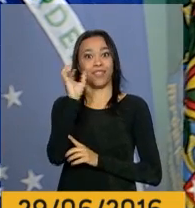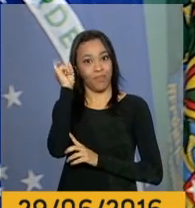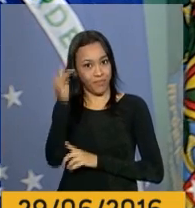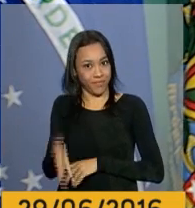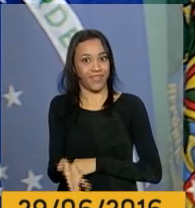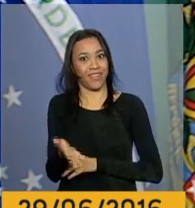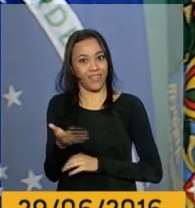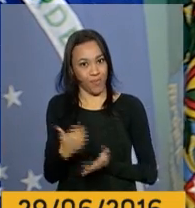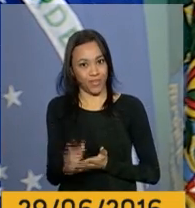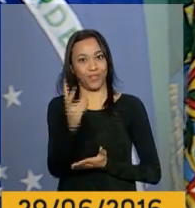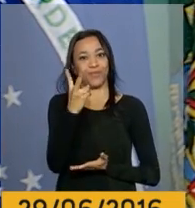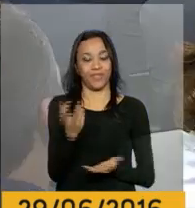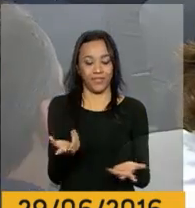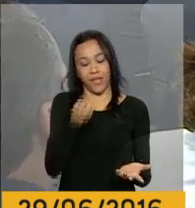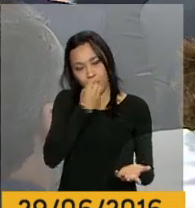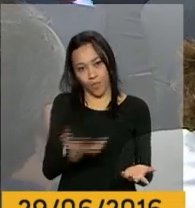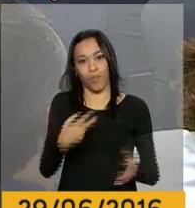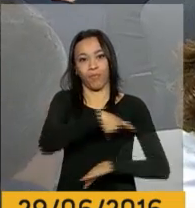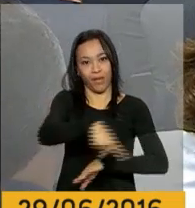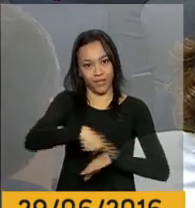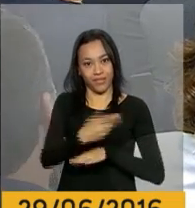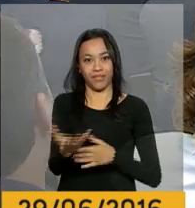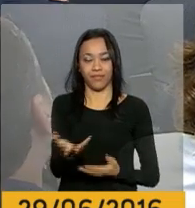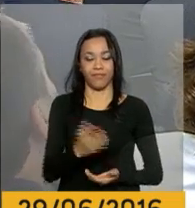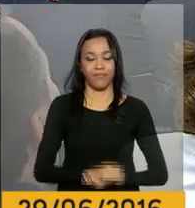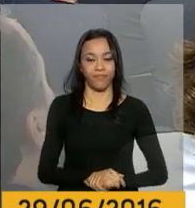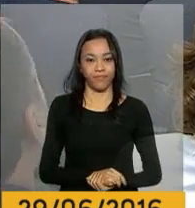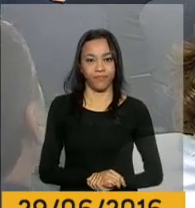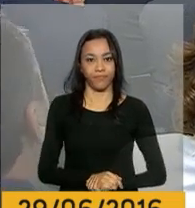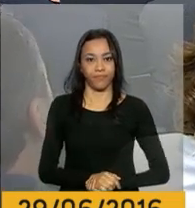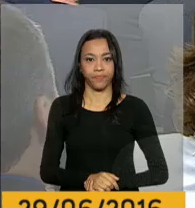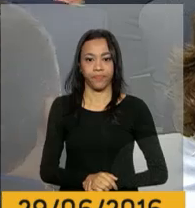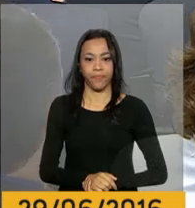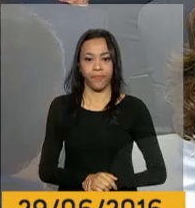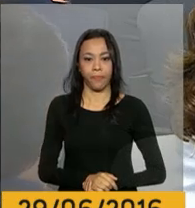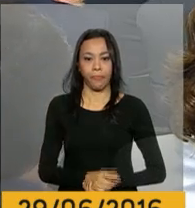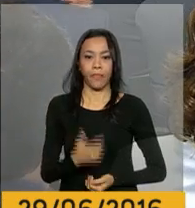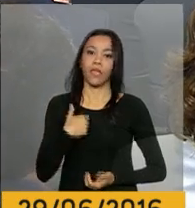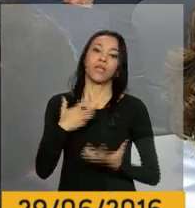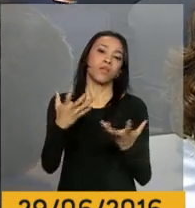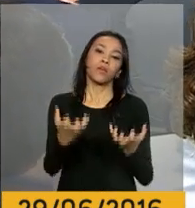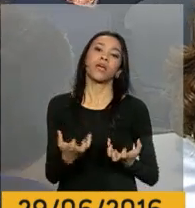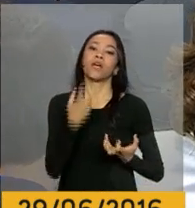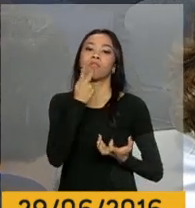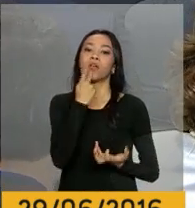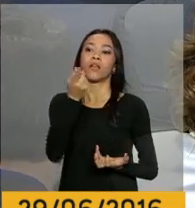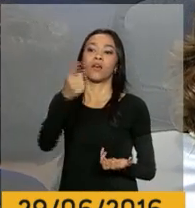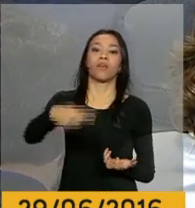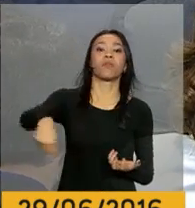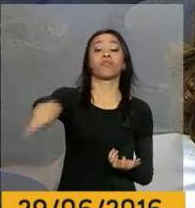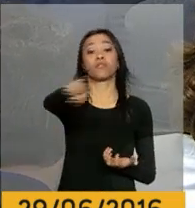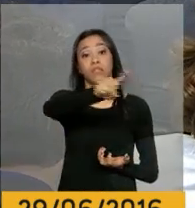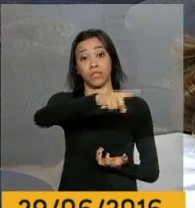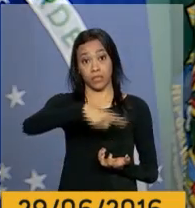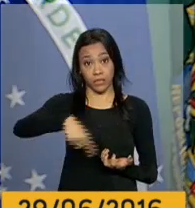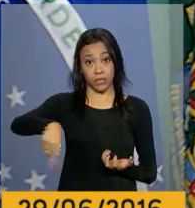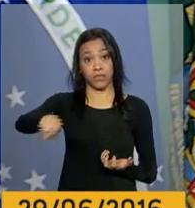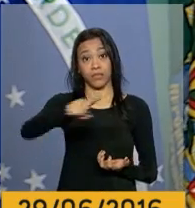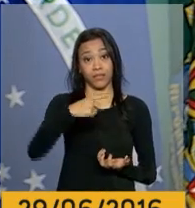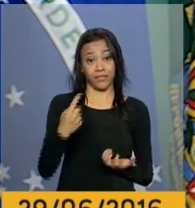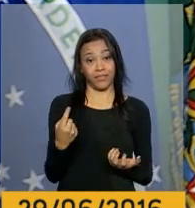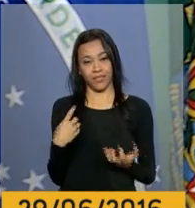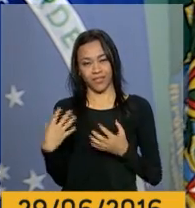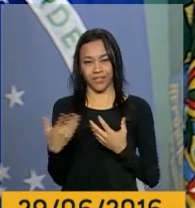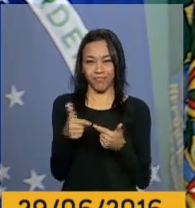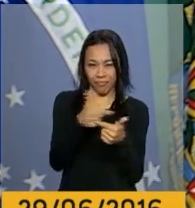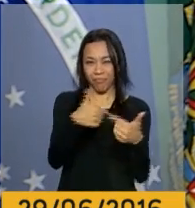né? Então, eu quero dizer que desta maneira descontraída que eu